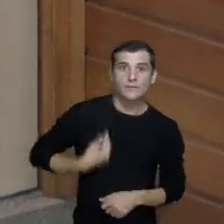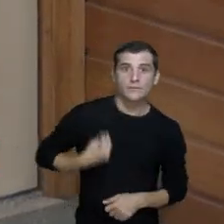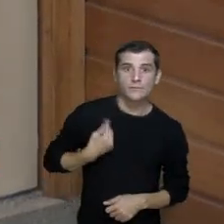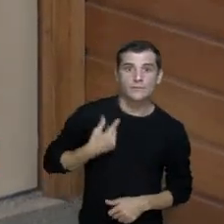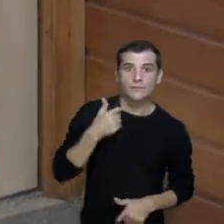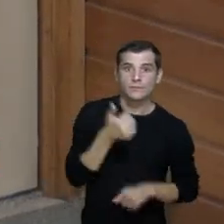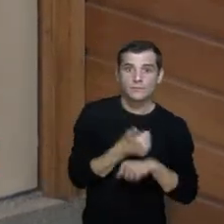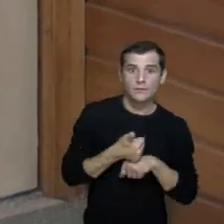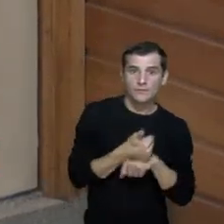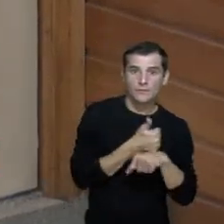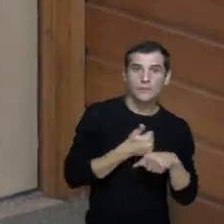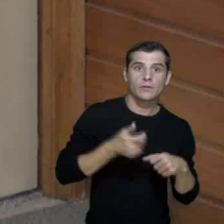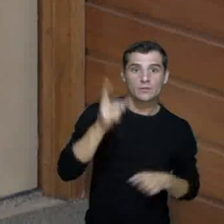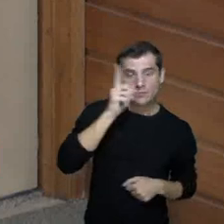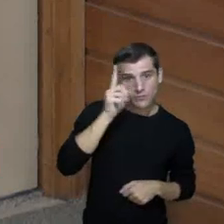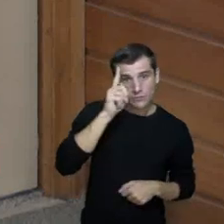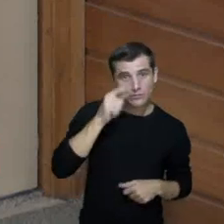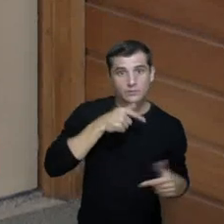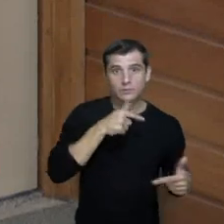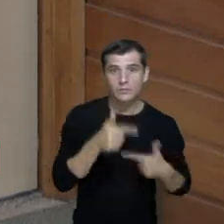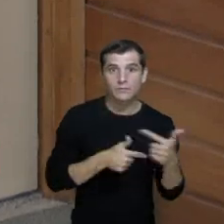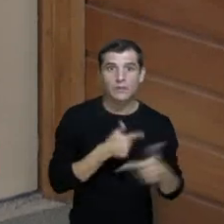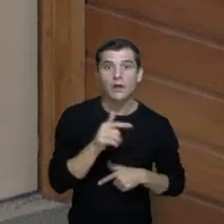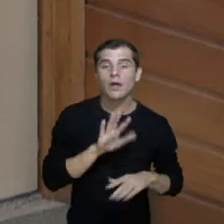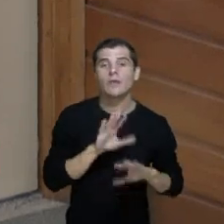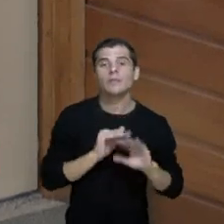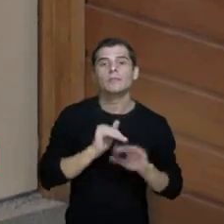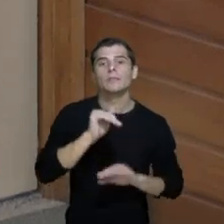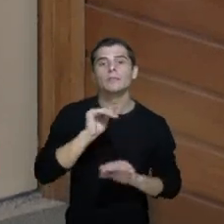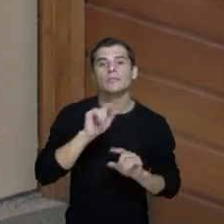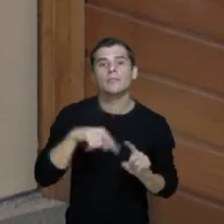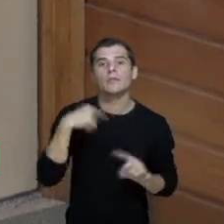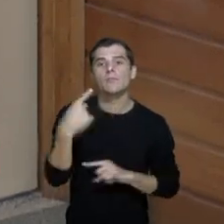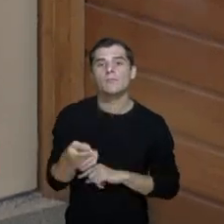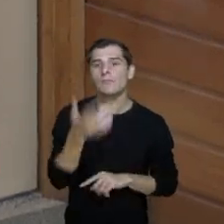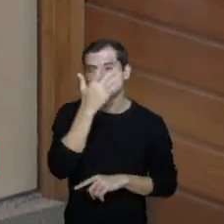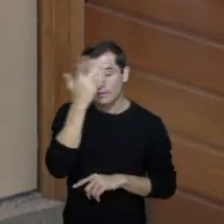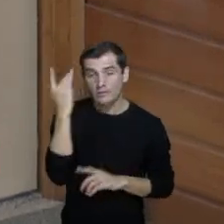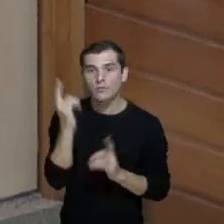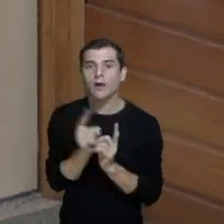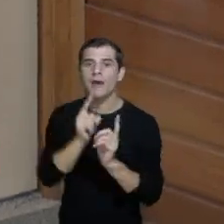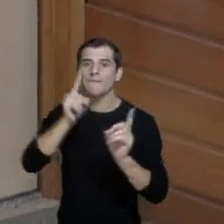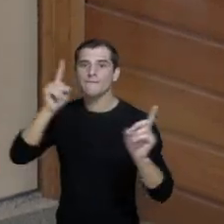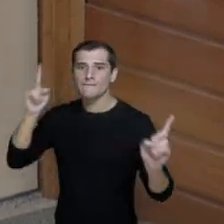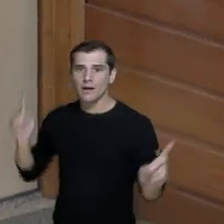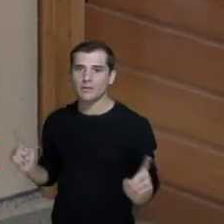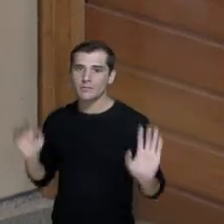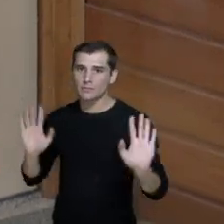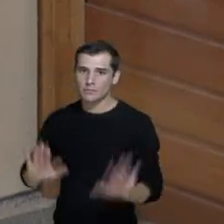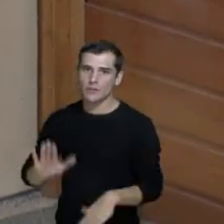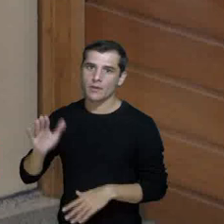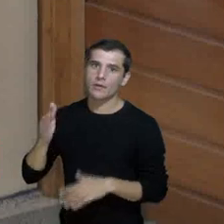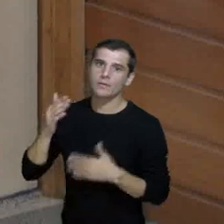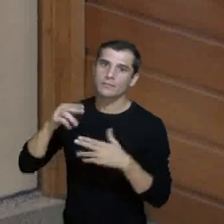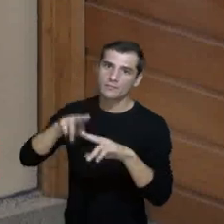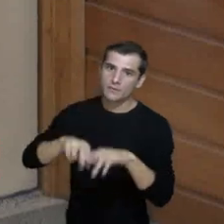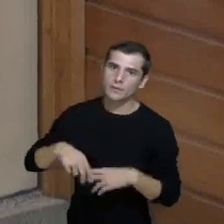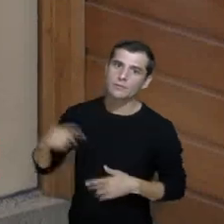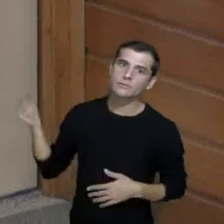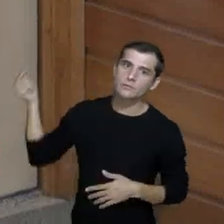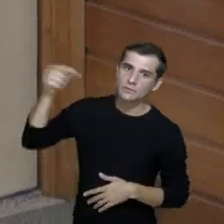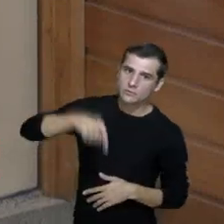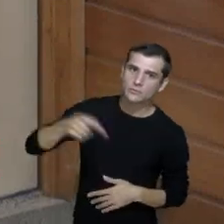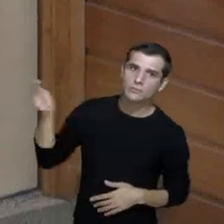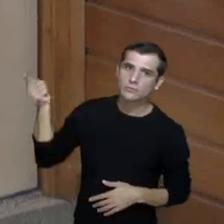esfria digamos assim e as pessoas se afastam então mais uma vez eu venho aqui pedir ajuda de vocês venham